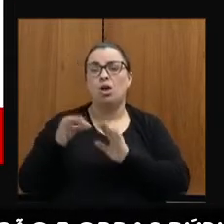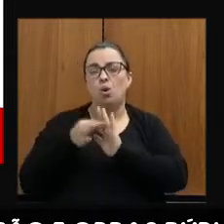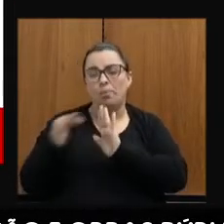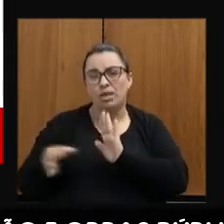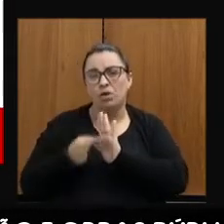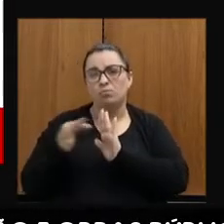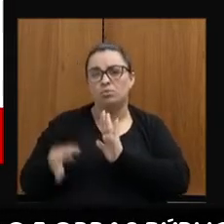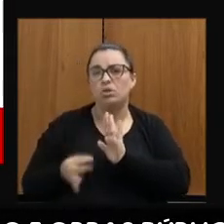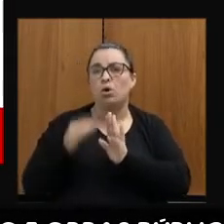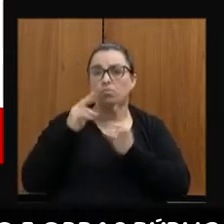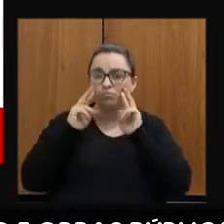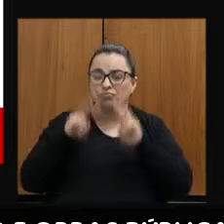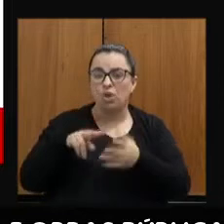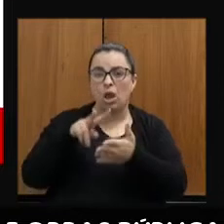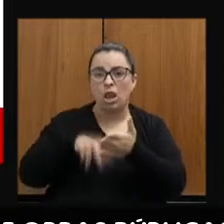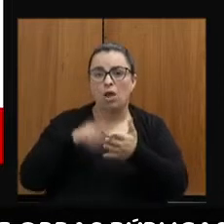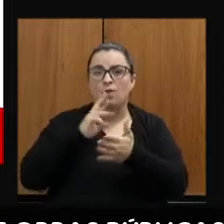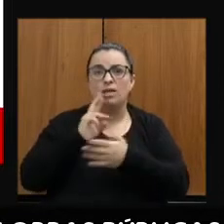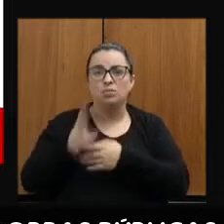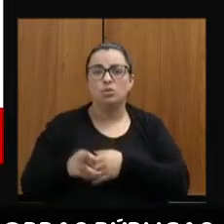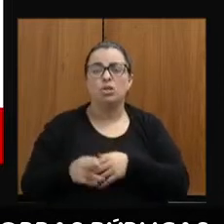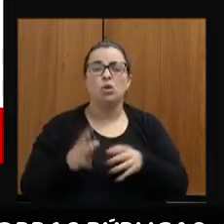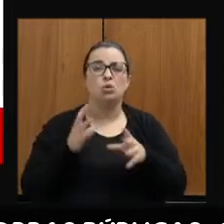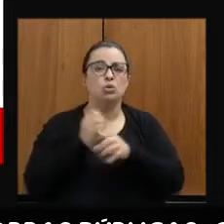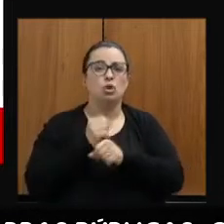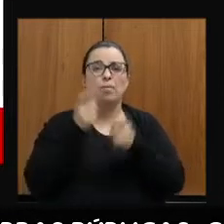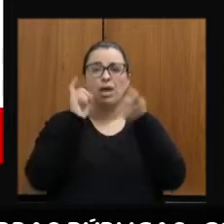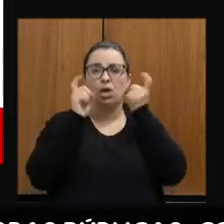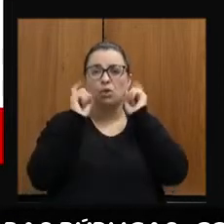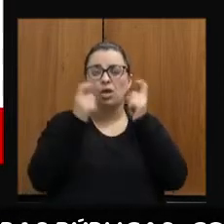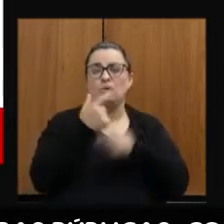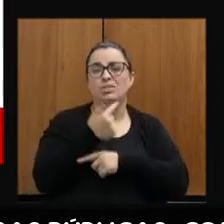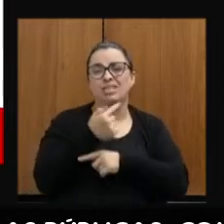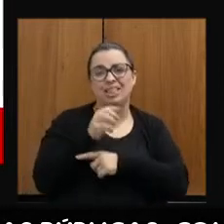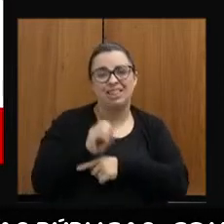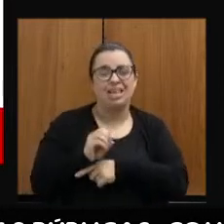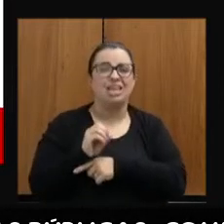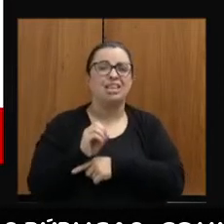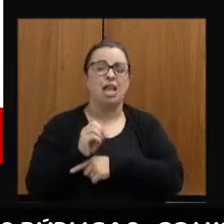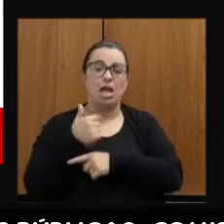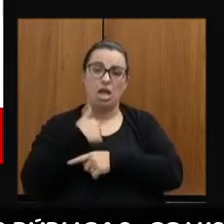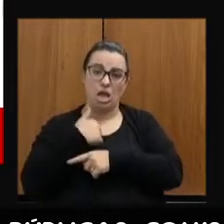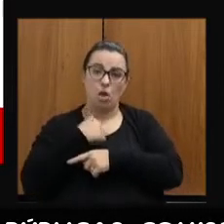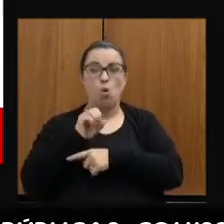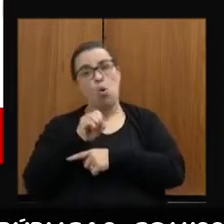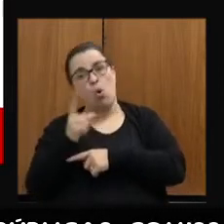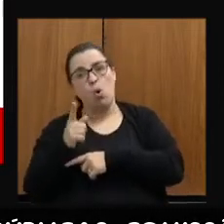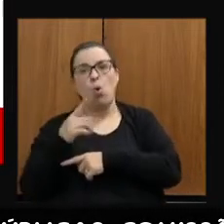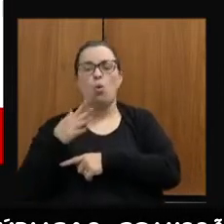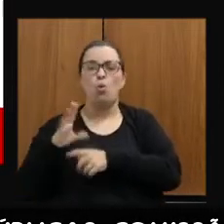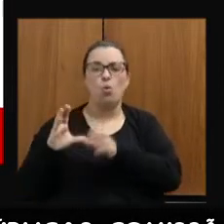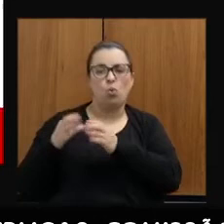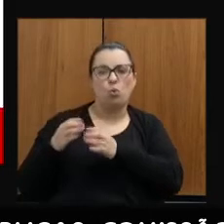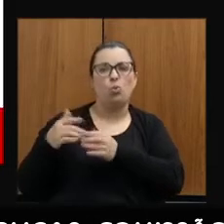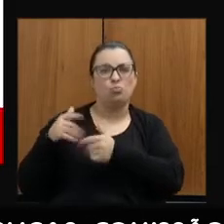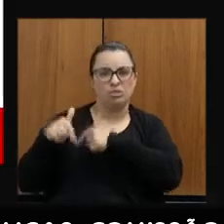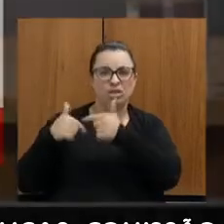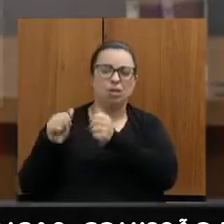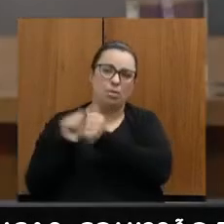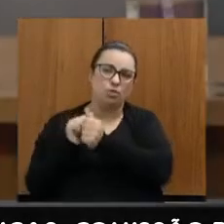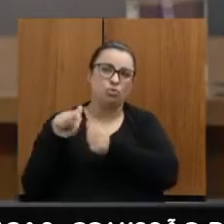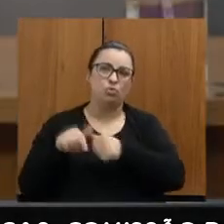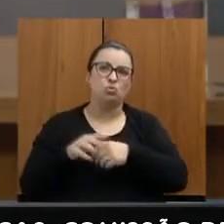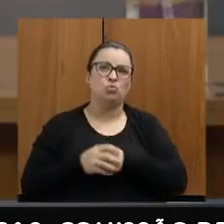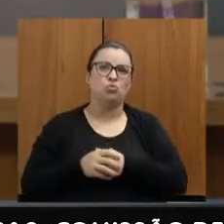mais de 70 reuniões realizadas por mim ou pela minha equipe né e mais recentemente